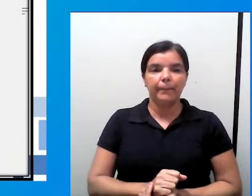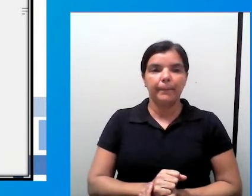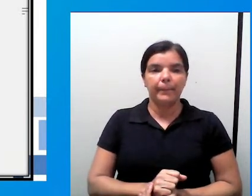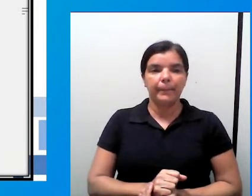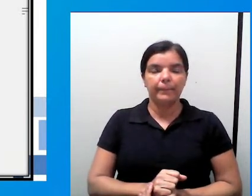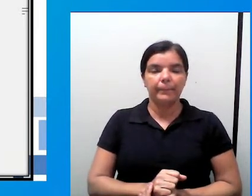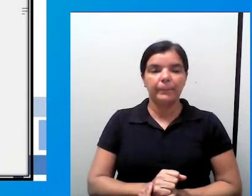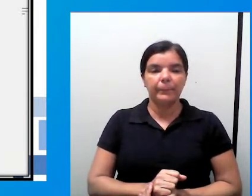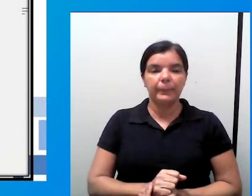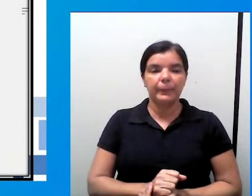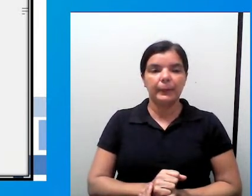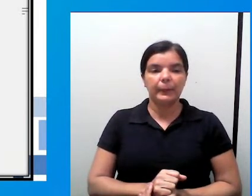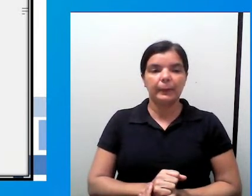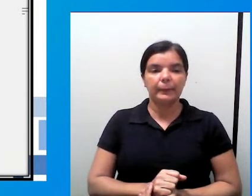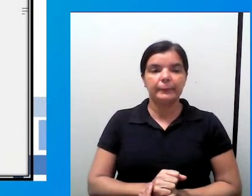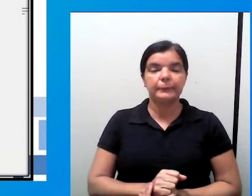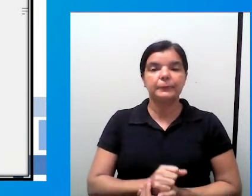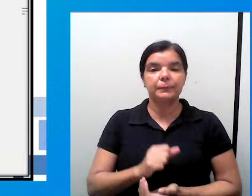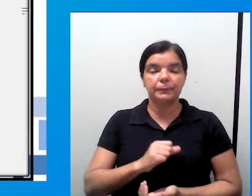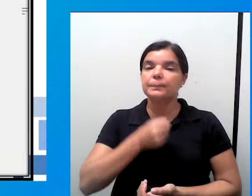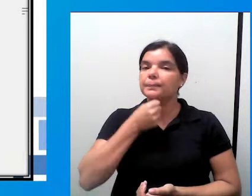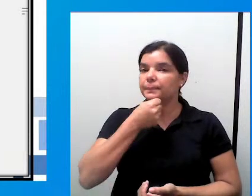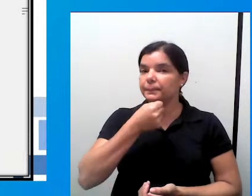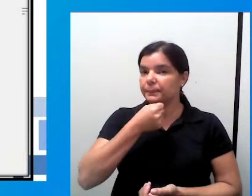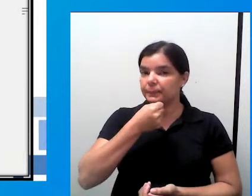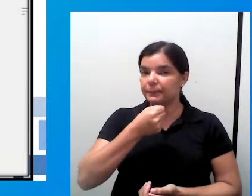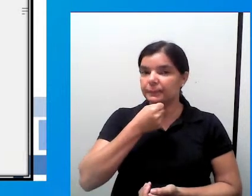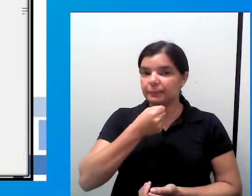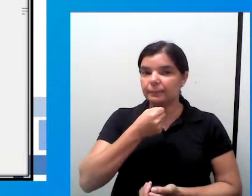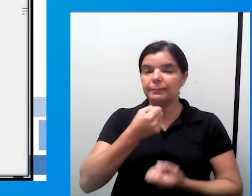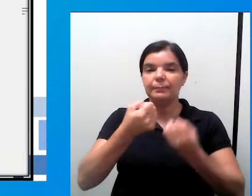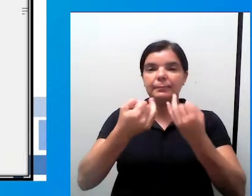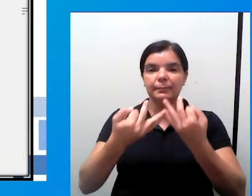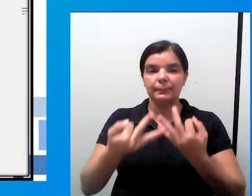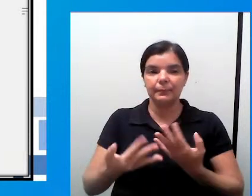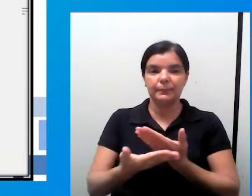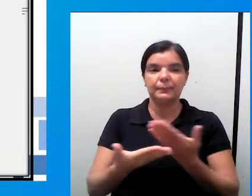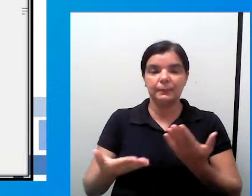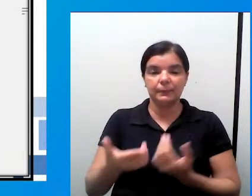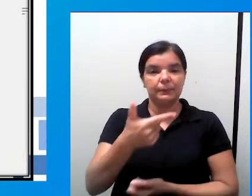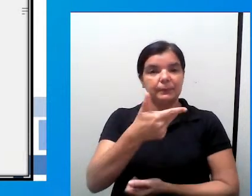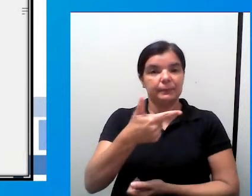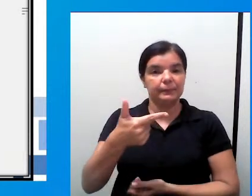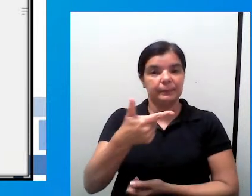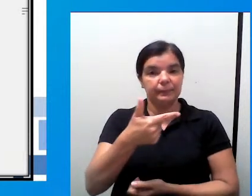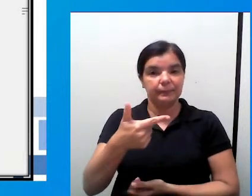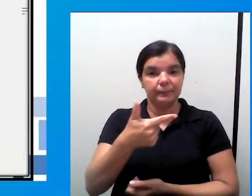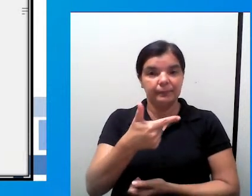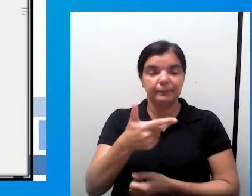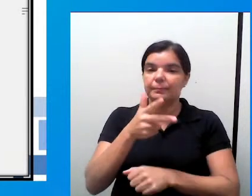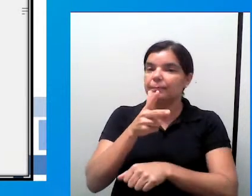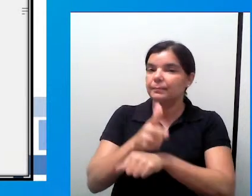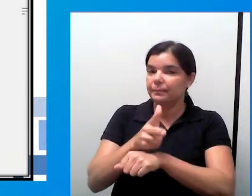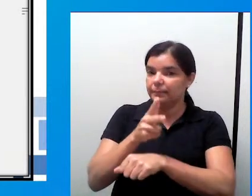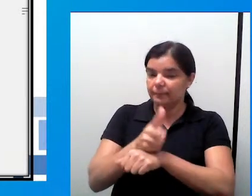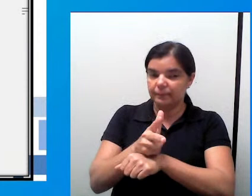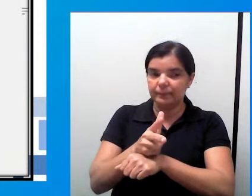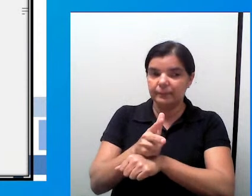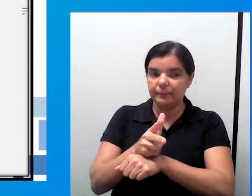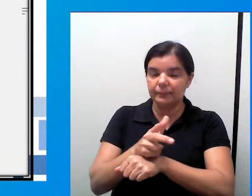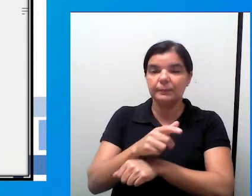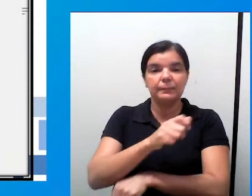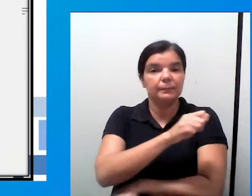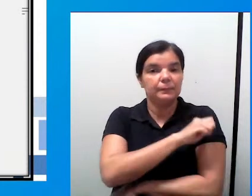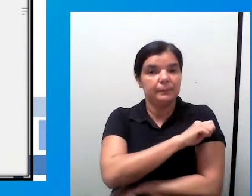é o chat, né, o podcast, que eu comentei agora há pouco. Então, nós percebemos que tem 22 vídeos atualmente, ó. Então, foram 22 vídeos que os